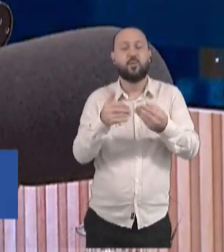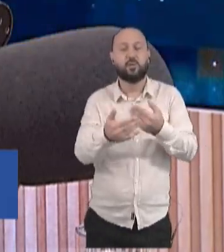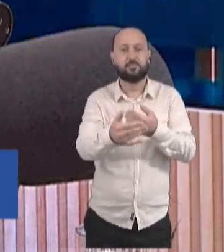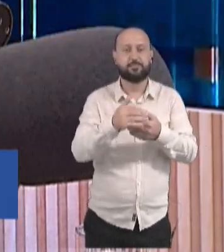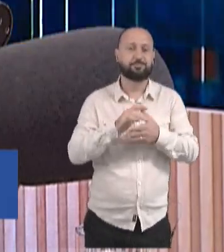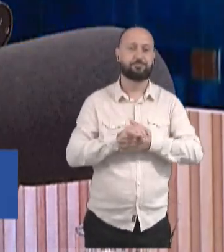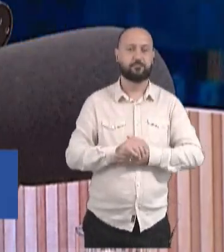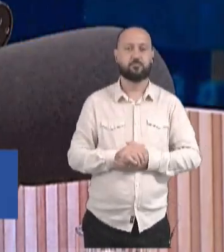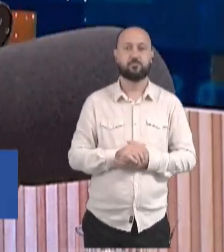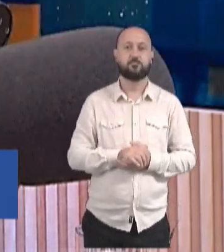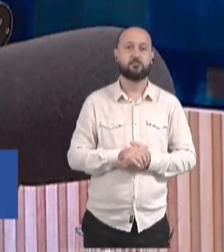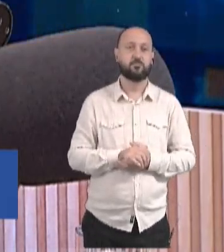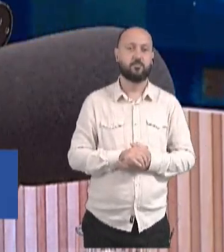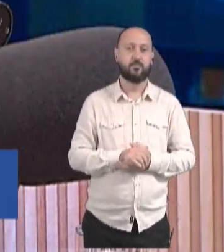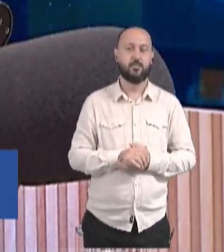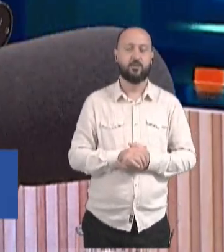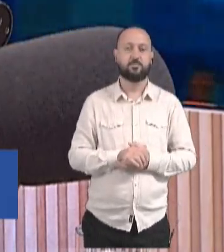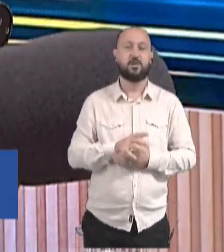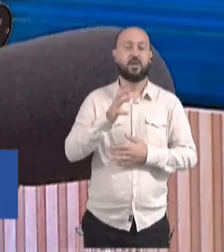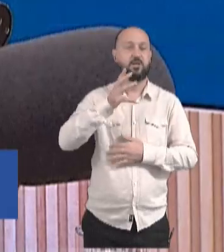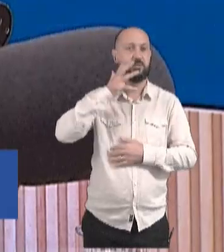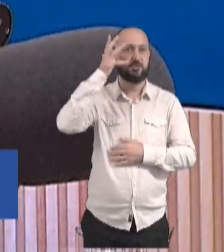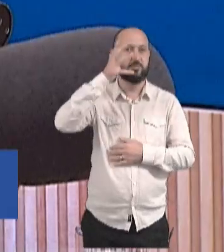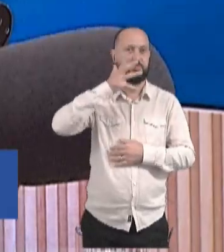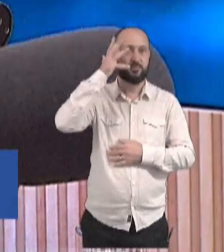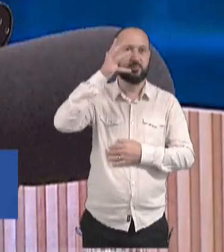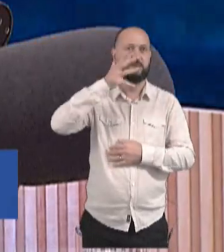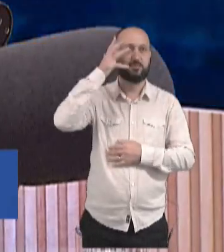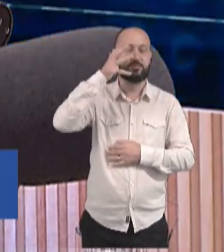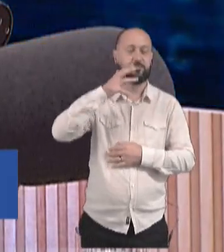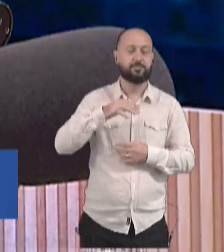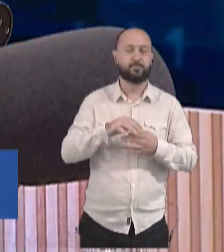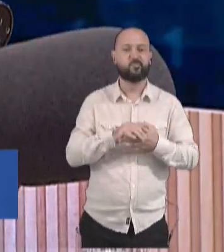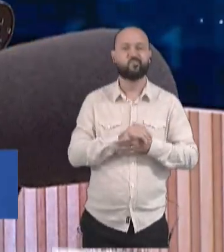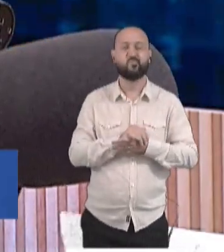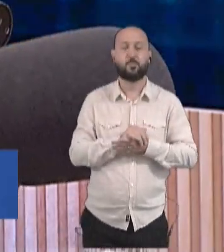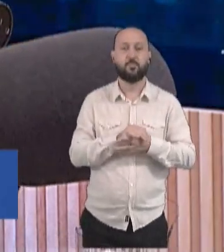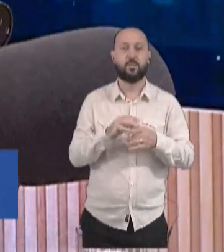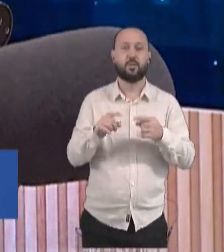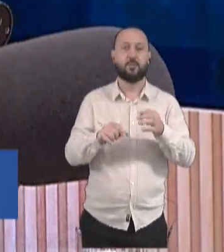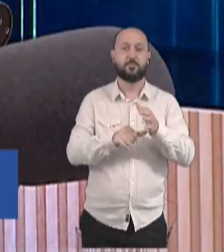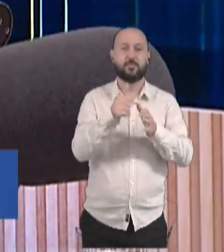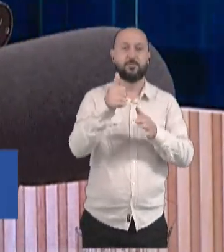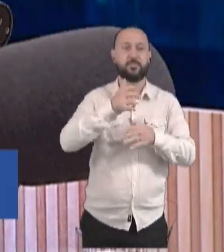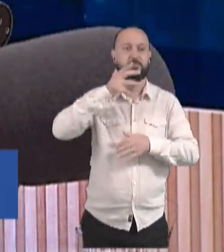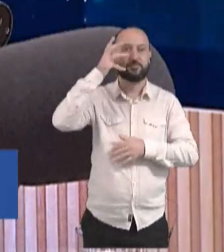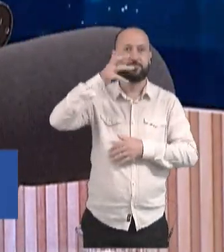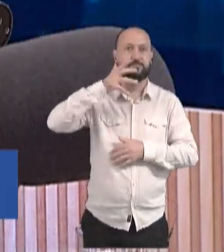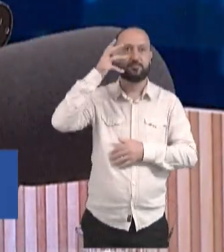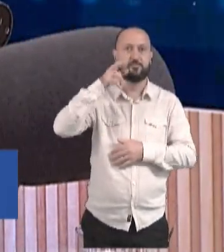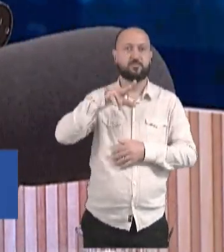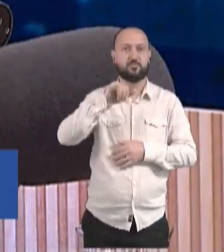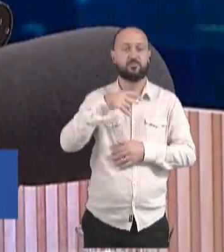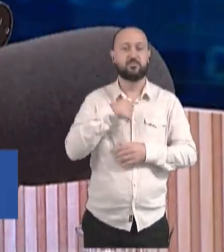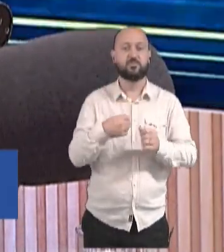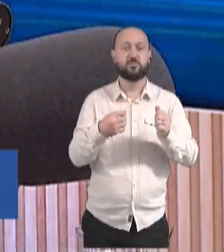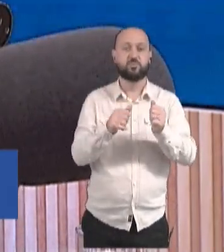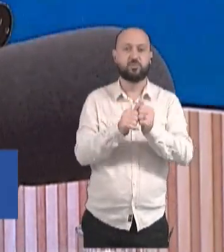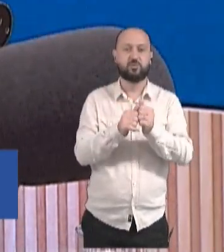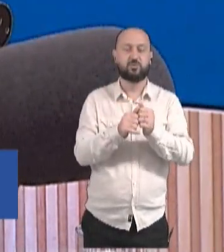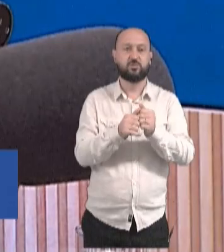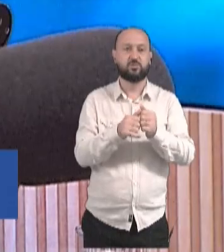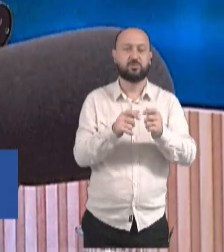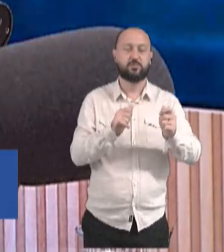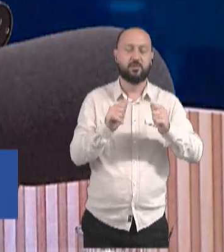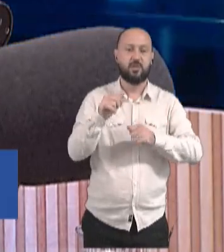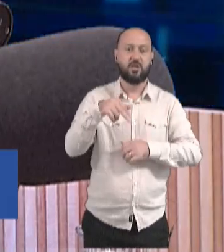vai acontecer as palestras, né? Como irão acontecer as palestras. A primeira palestra vai ser com a